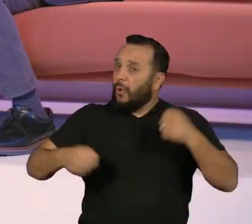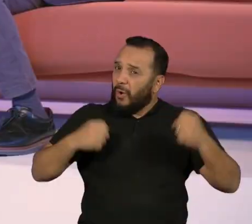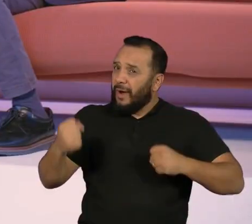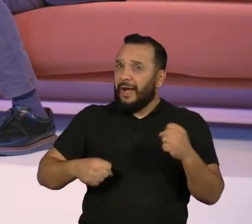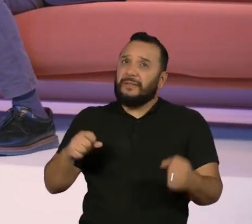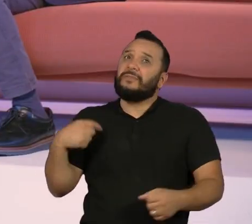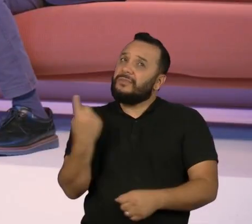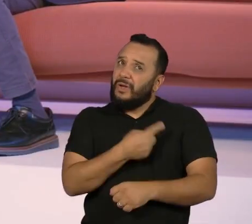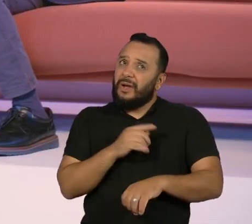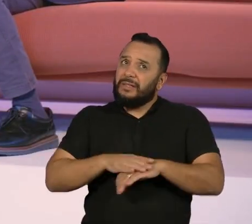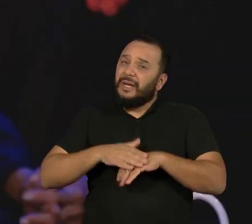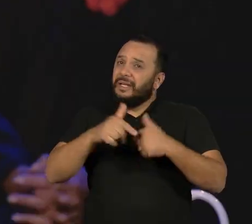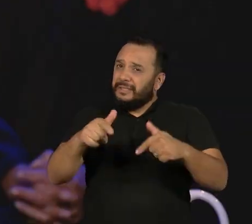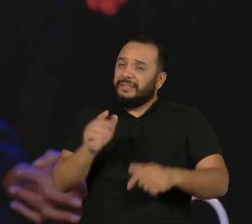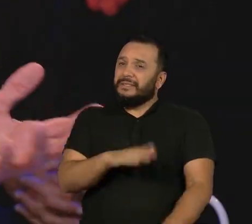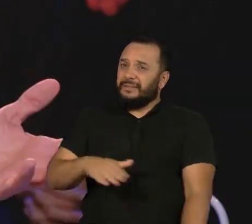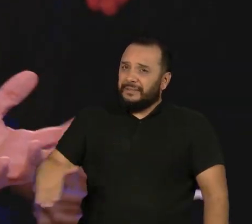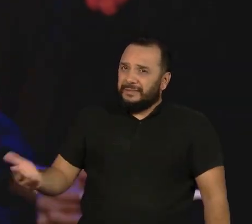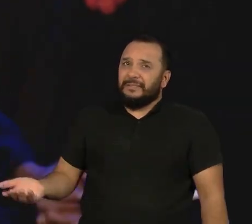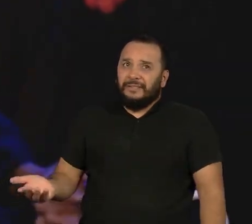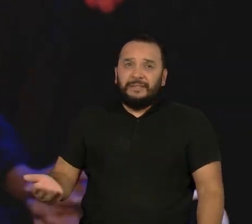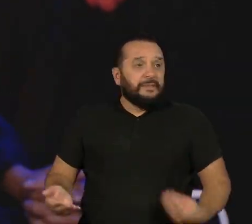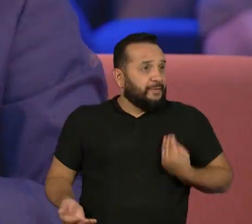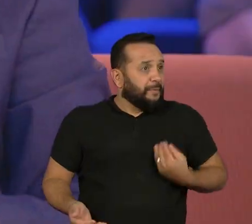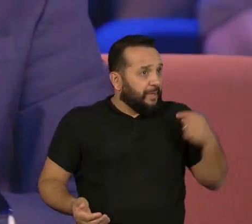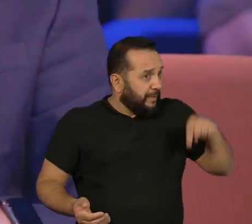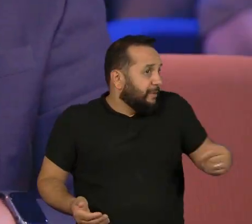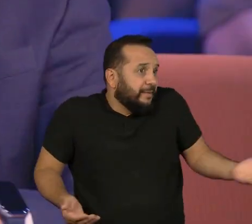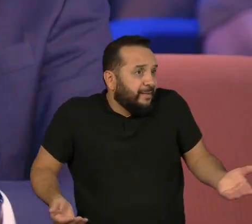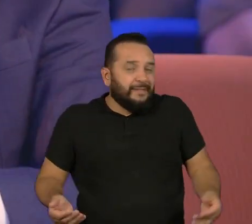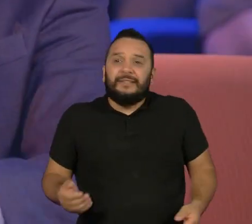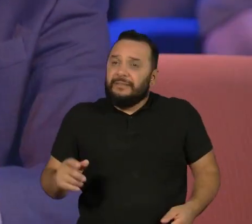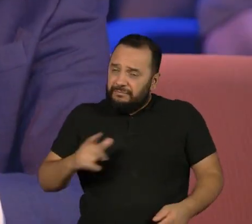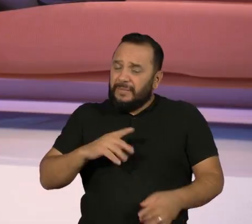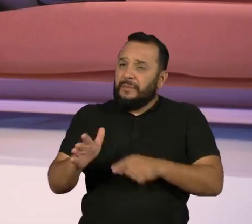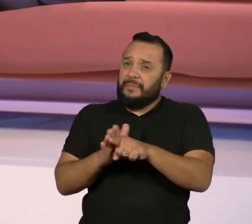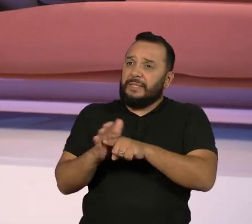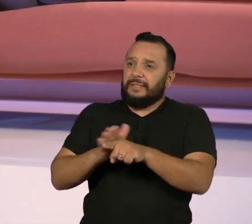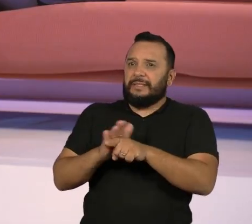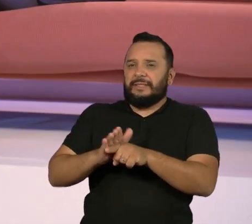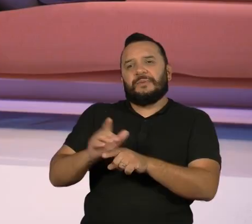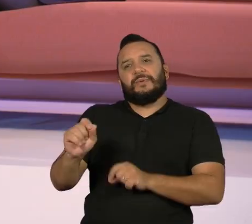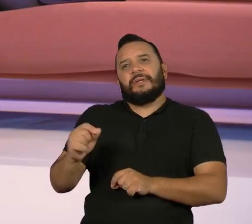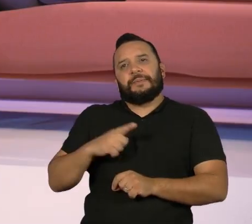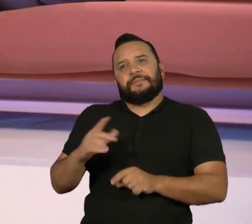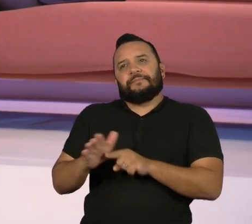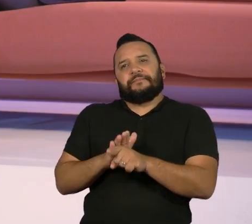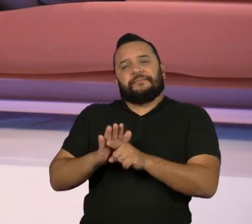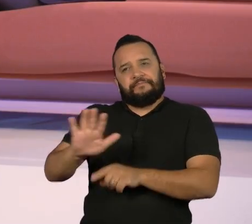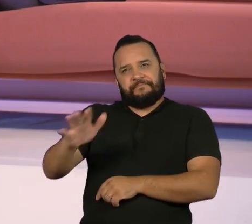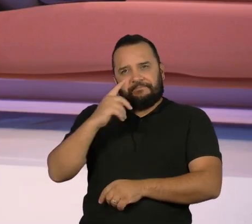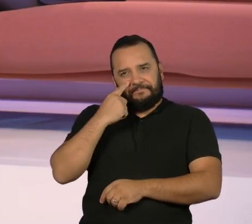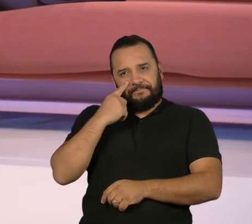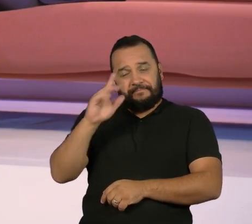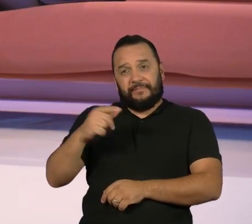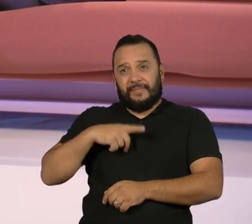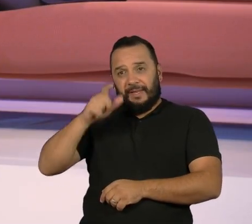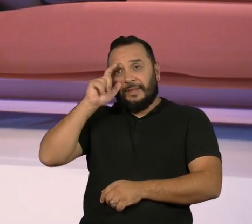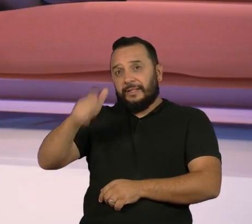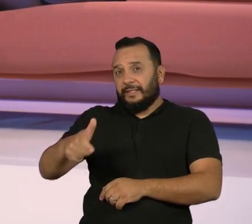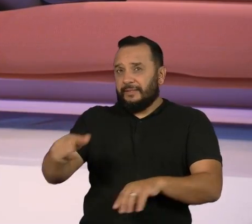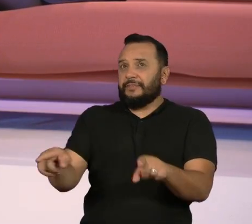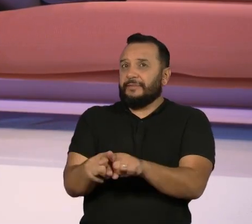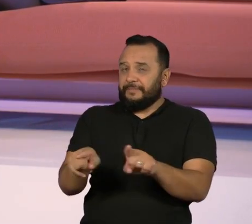nós fizemos, né, na nossa infância. E estamos aqui, né? E estamos aqui. Vou te dar uma estatística, que é um dado. Olha que interessante isso